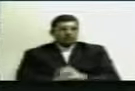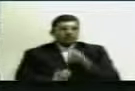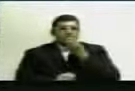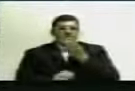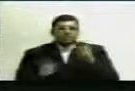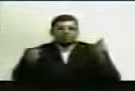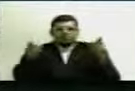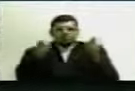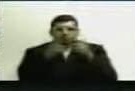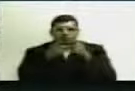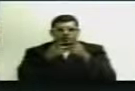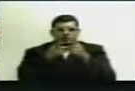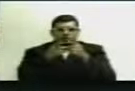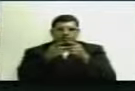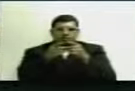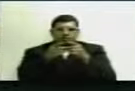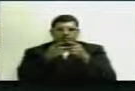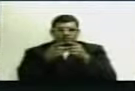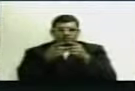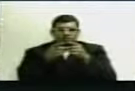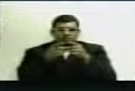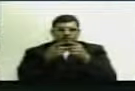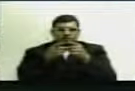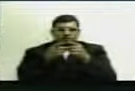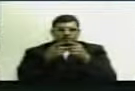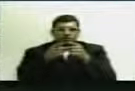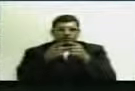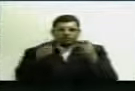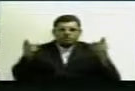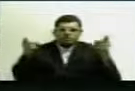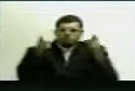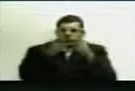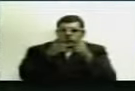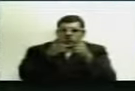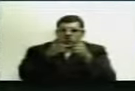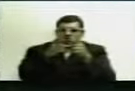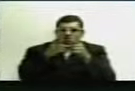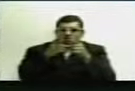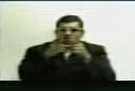Isso apequena este poder, isso nos apequena.